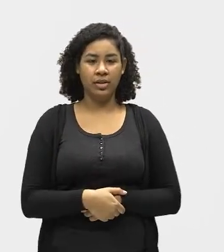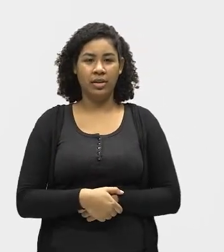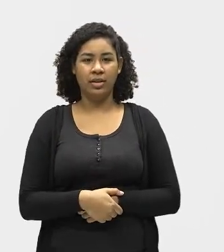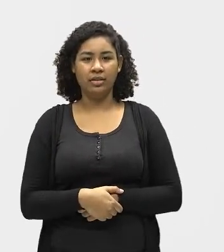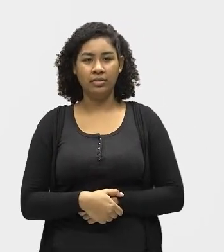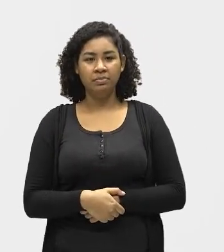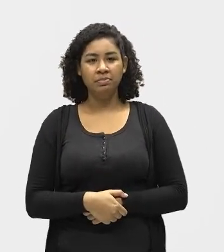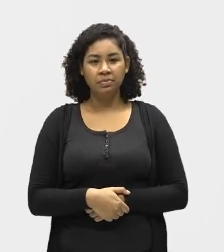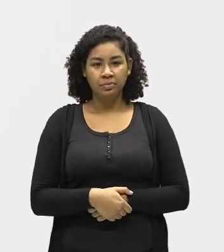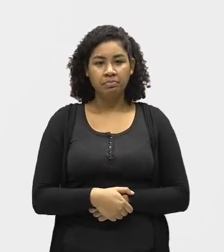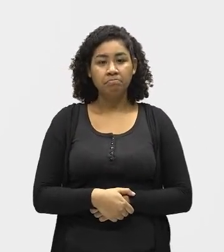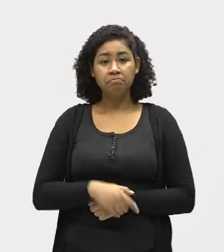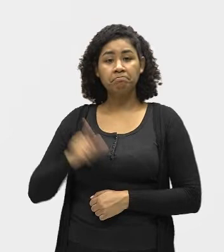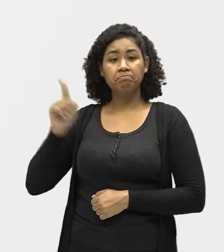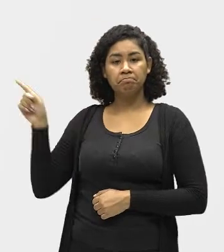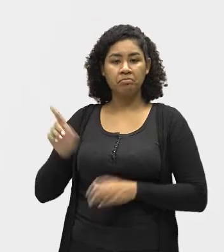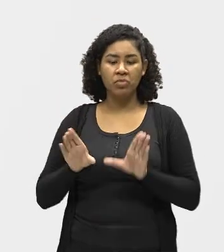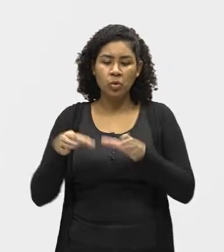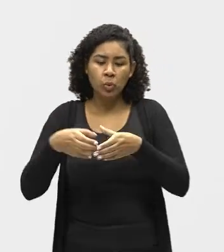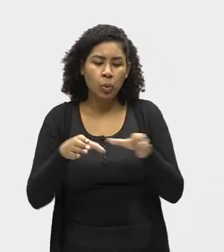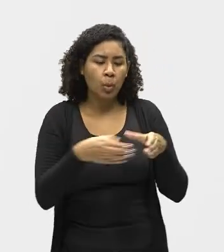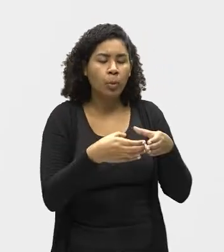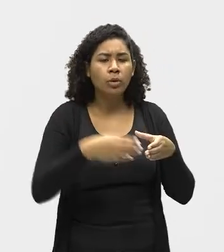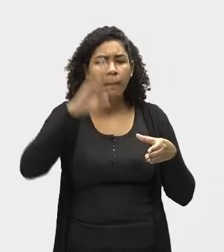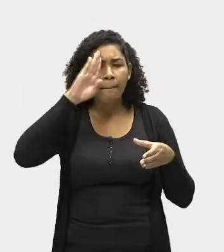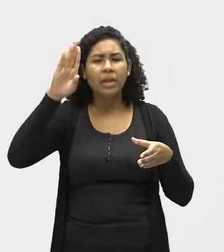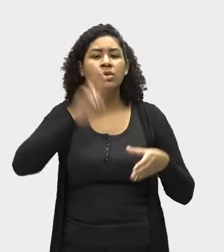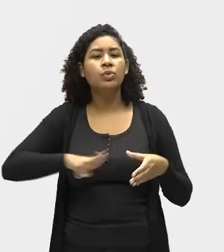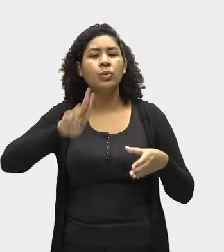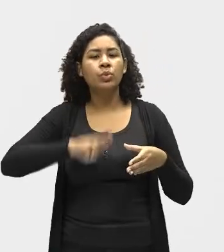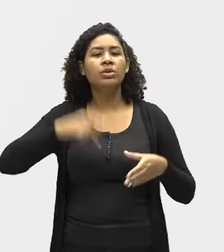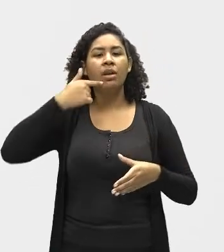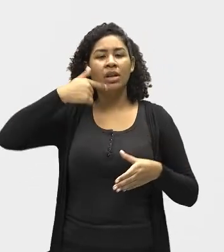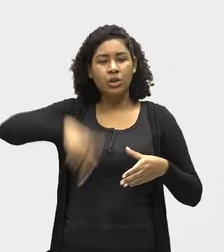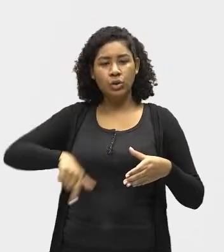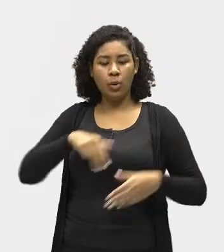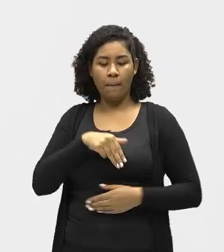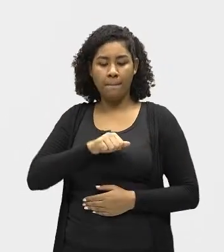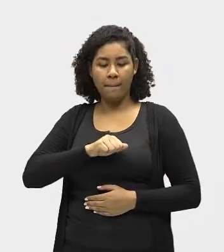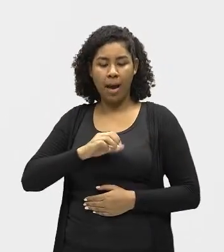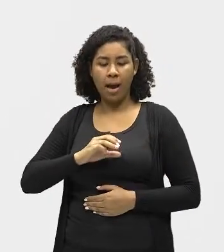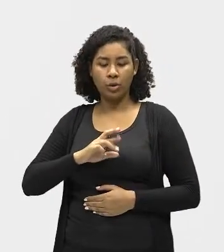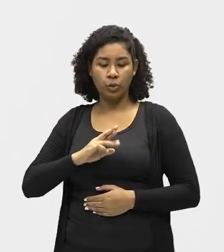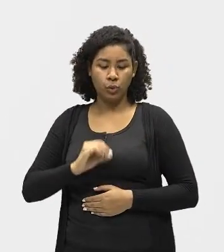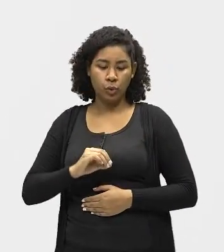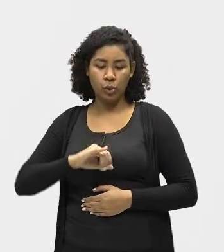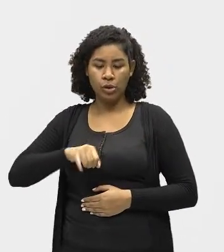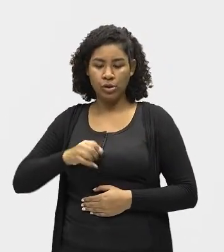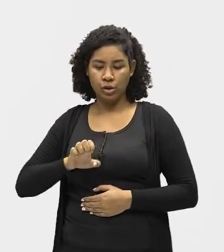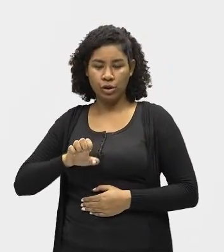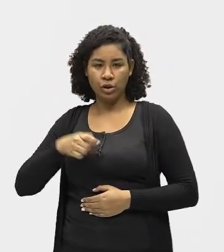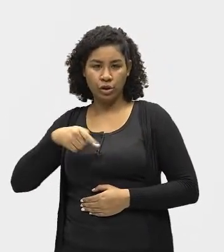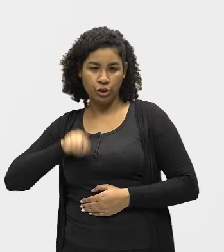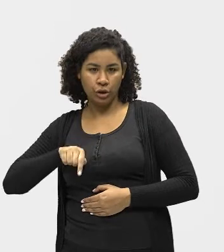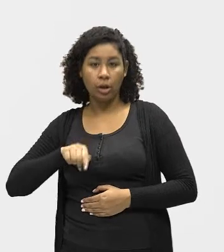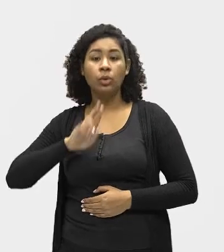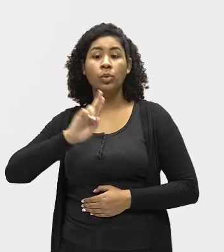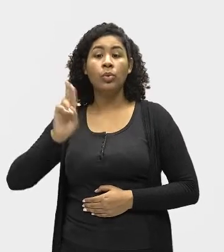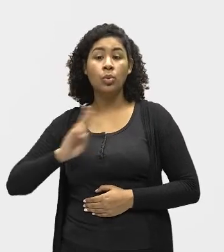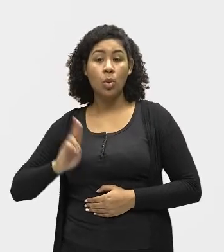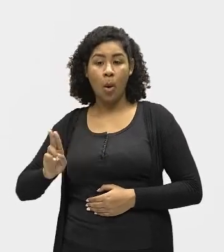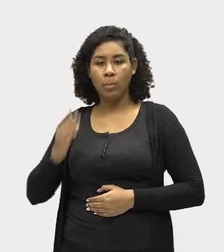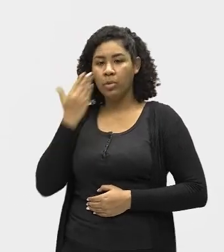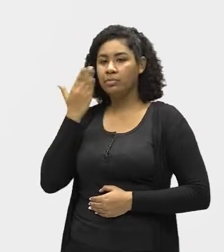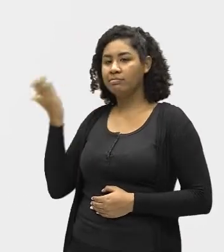ou falavam línguas deste tronco são os Bororos, os Crenaquês, os Carajás,